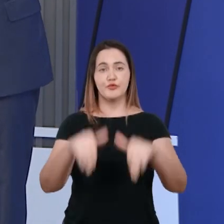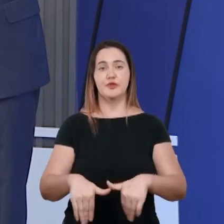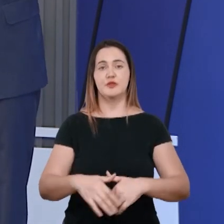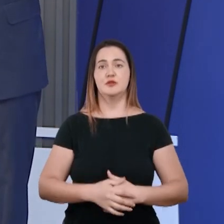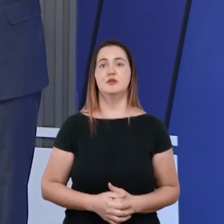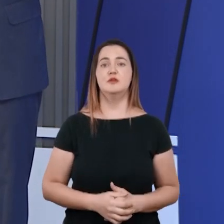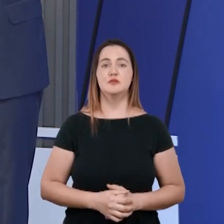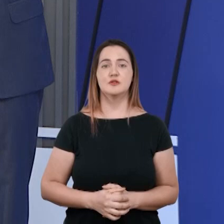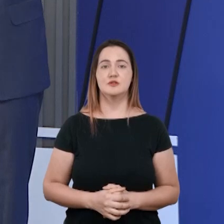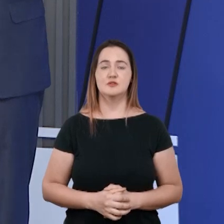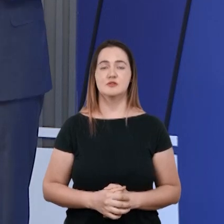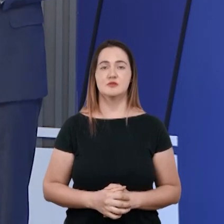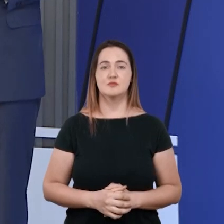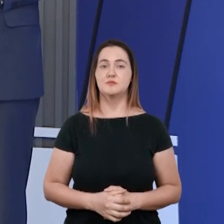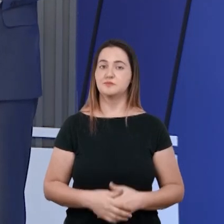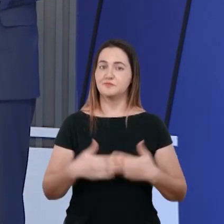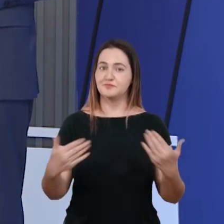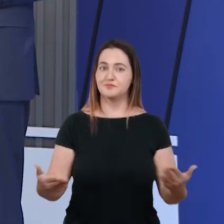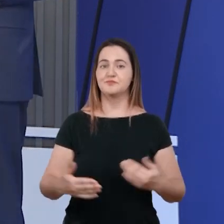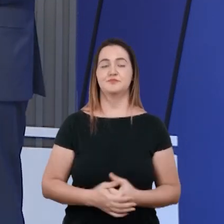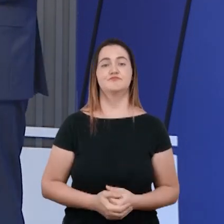condições, não há mais possibilidades, fim.